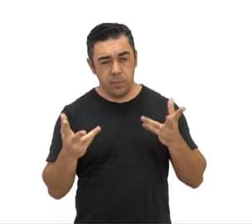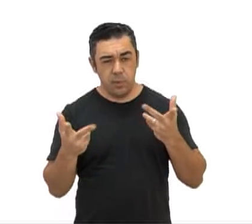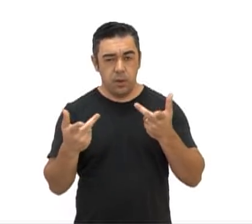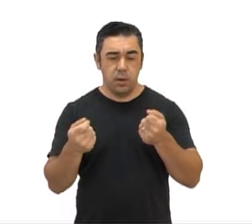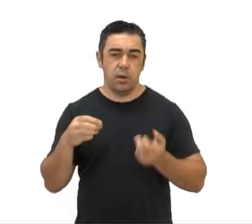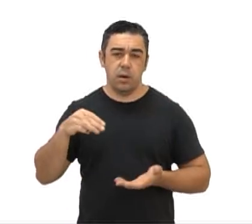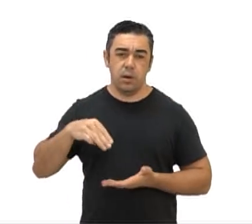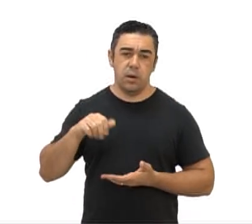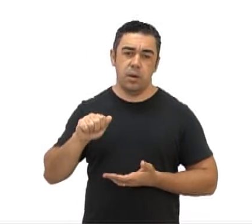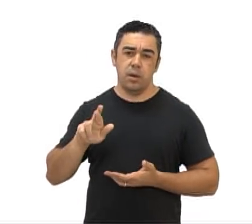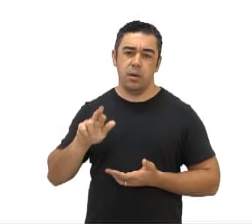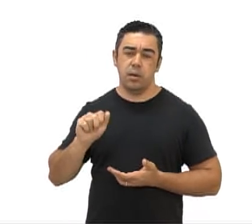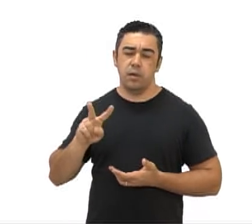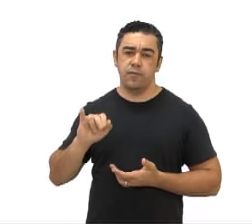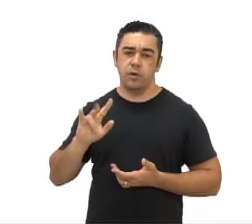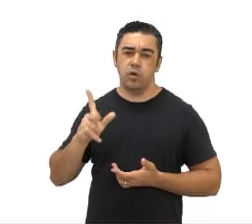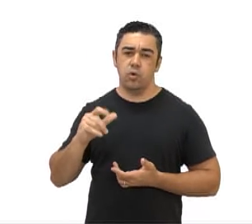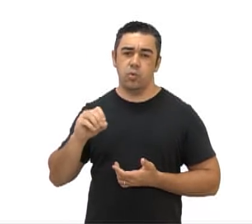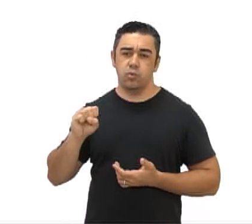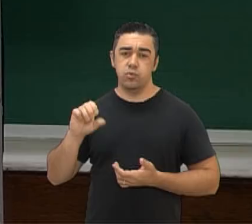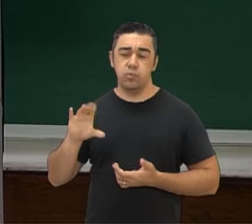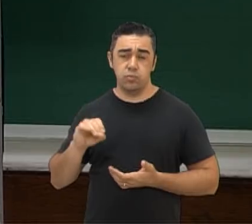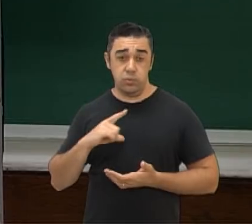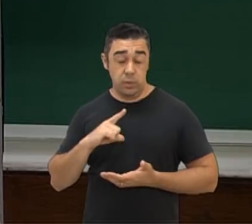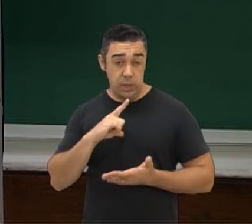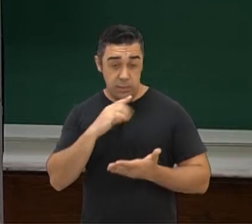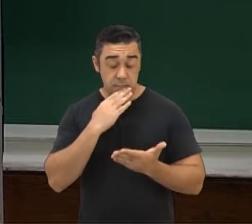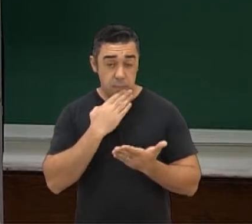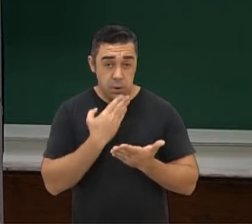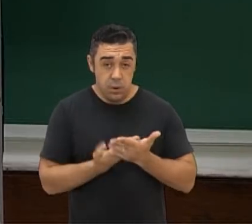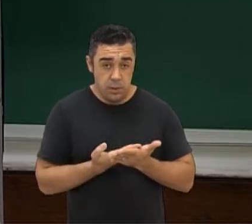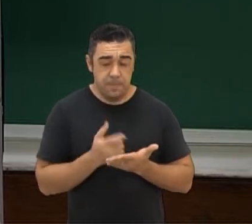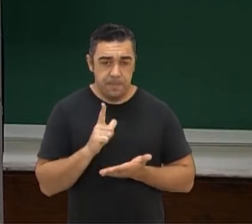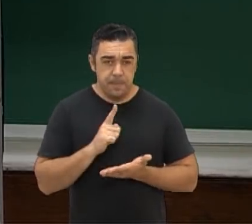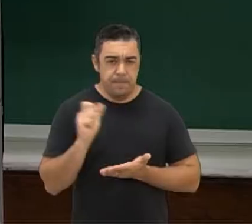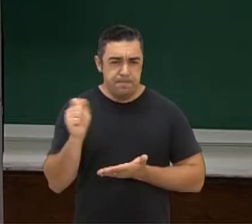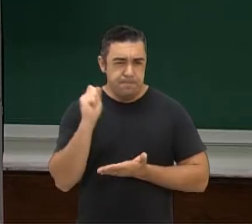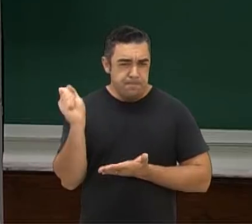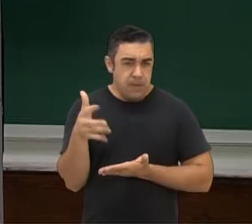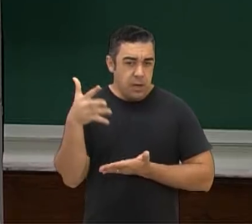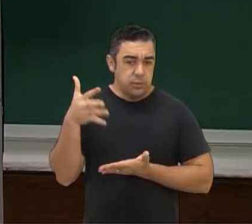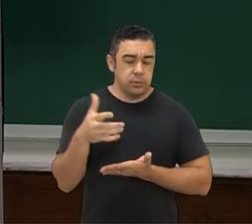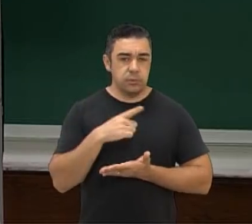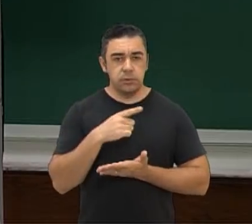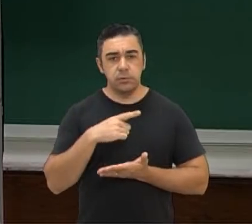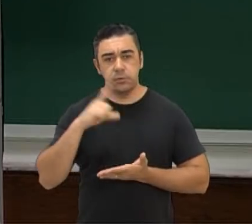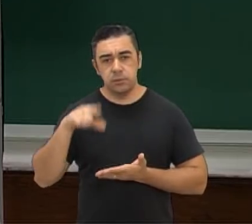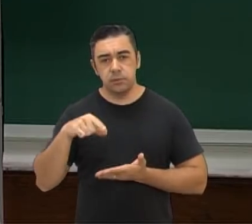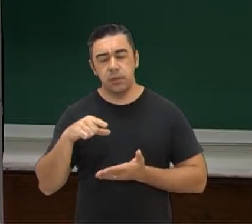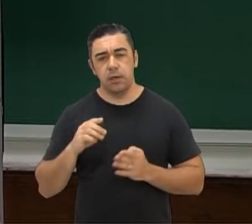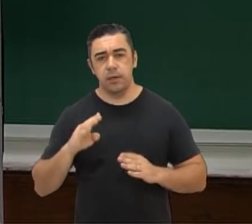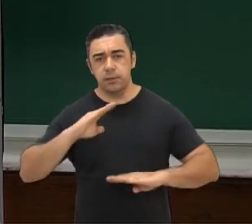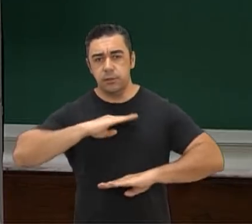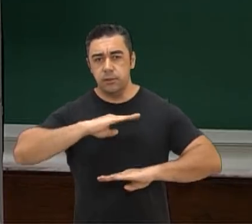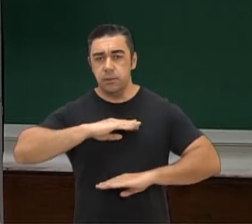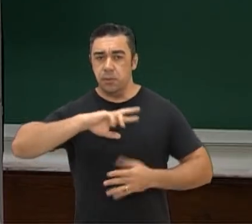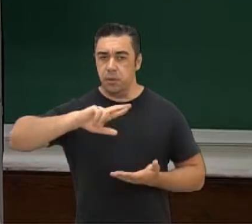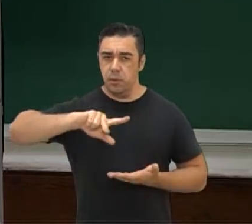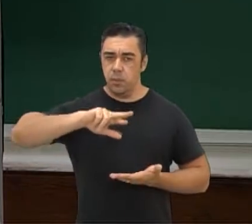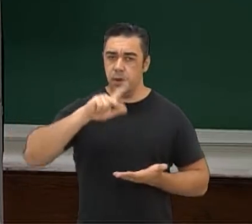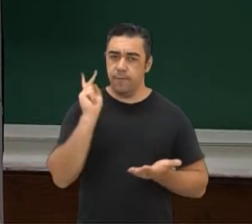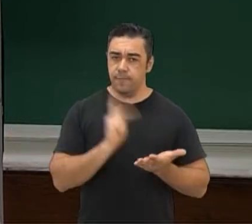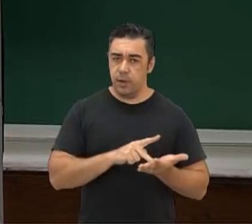que provoca o encantamento, né, que provoca ali a magia, né, porque traz ali situações